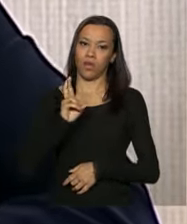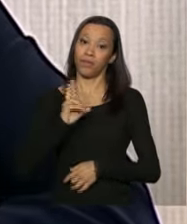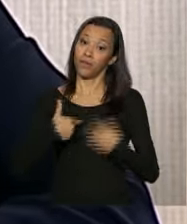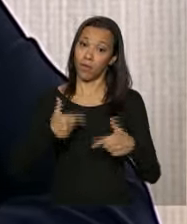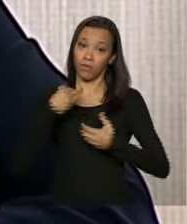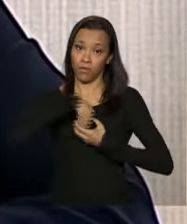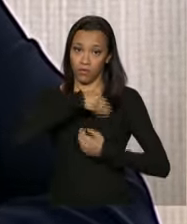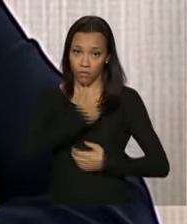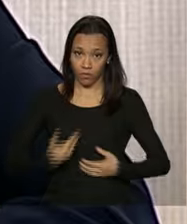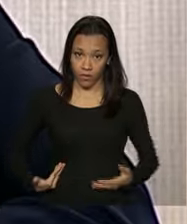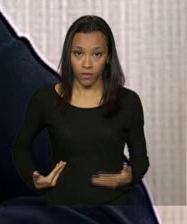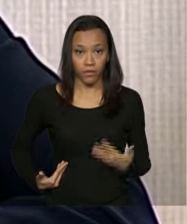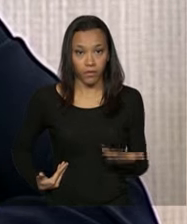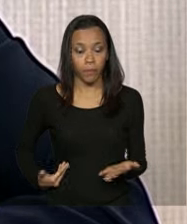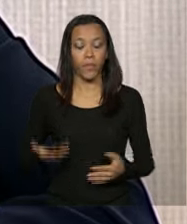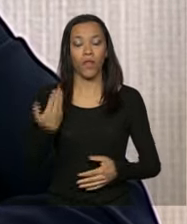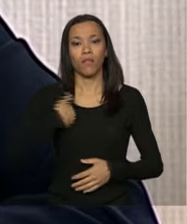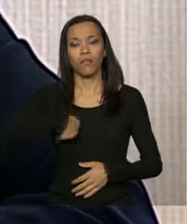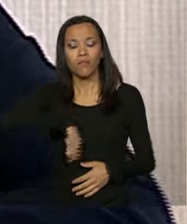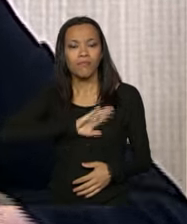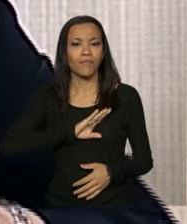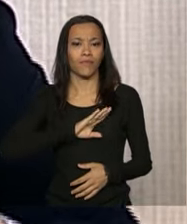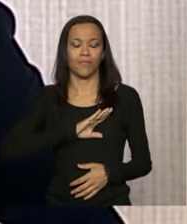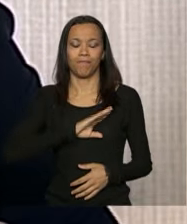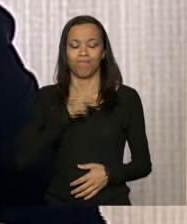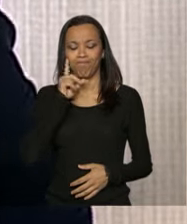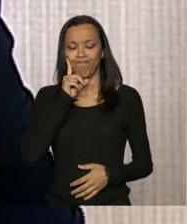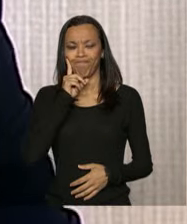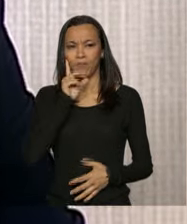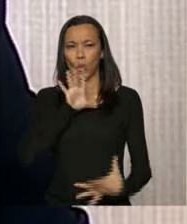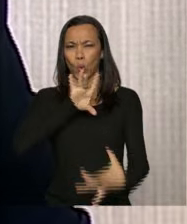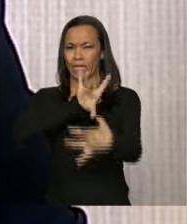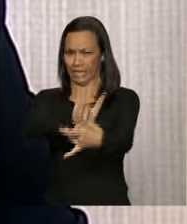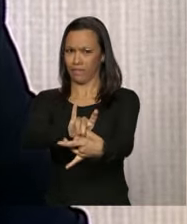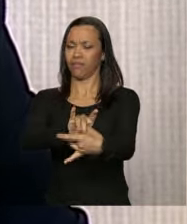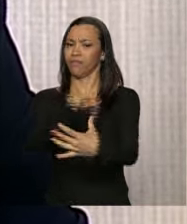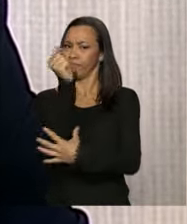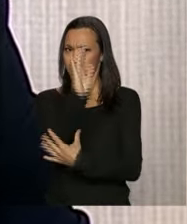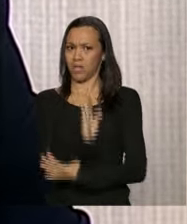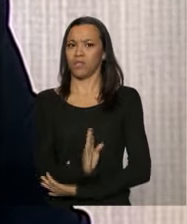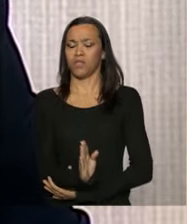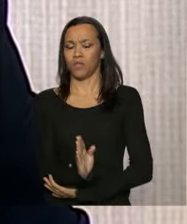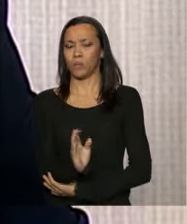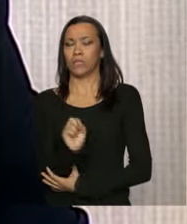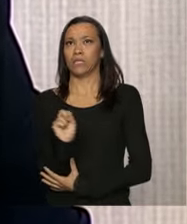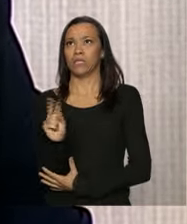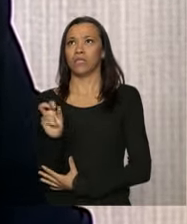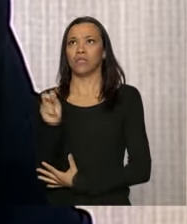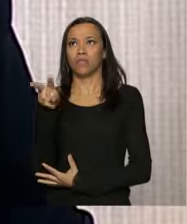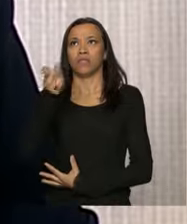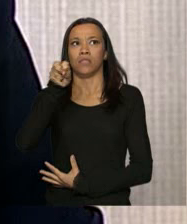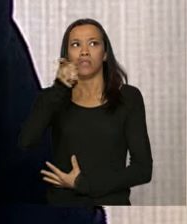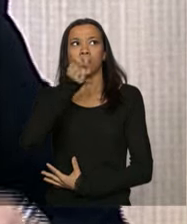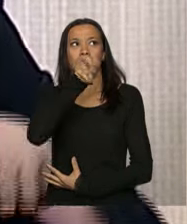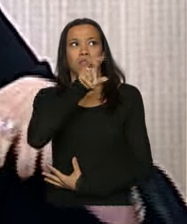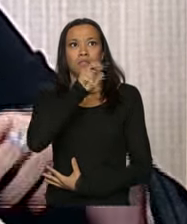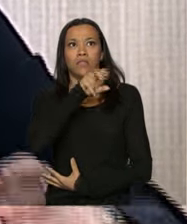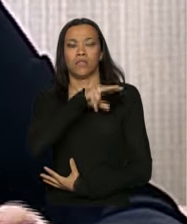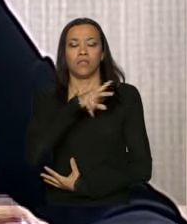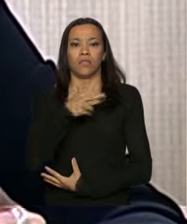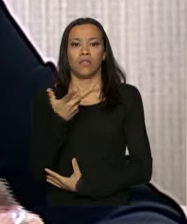né? Eh, nós estamos diante de um quadro no Brasil, Malova, eu, você dizia a boco,